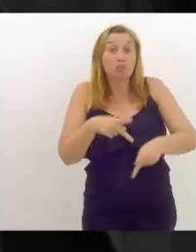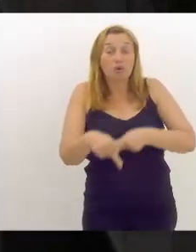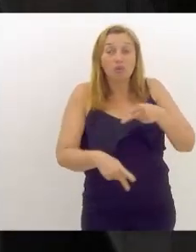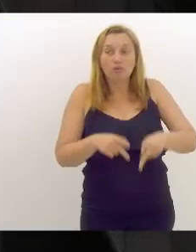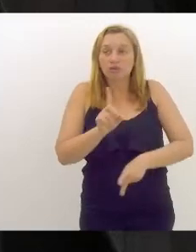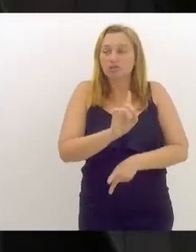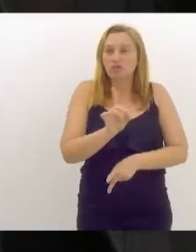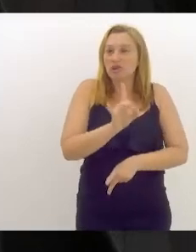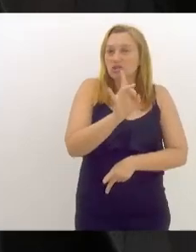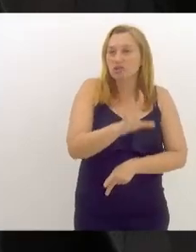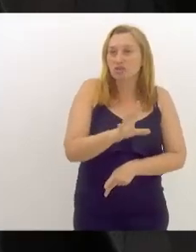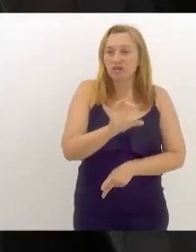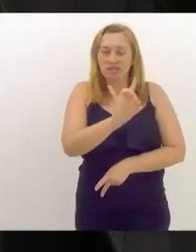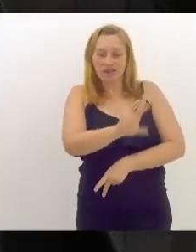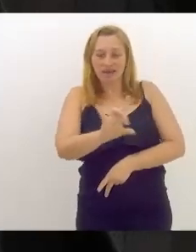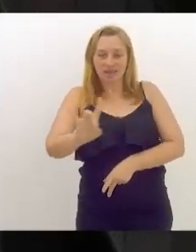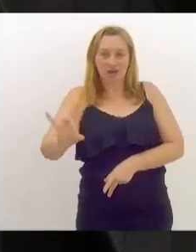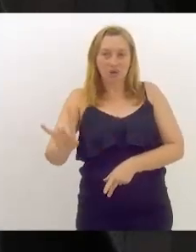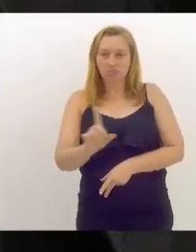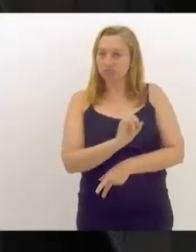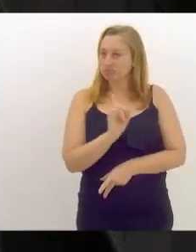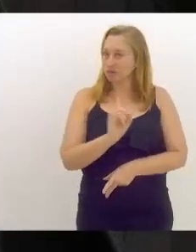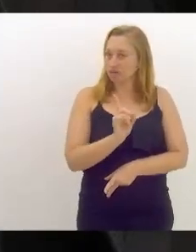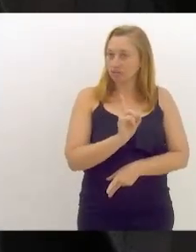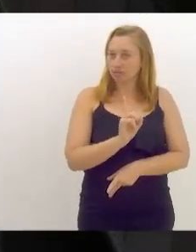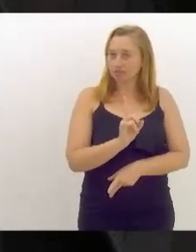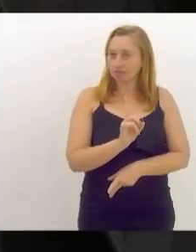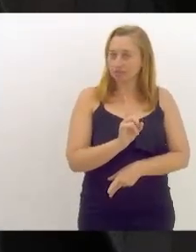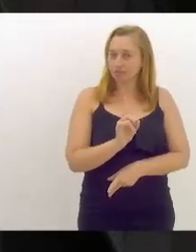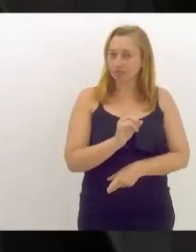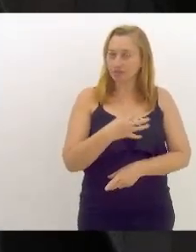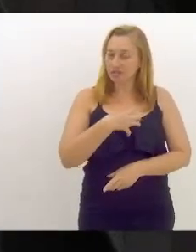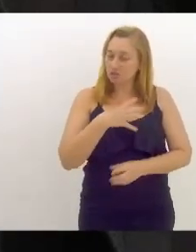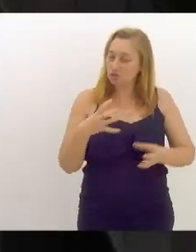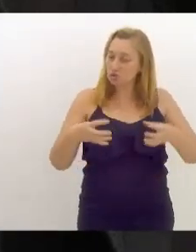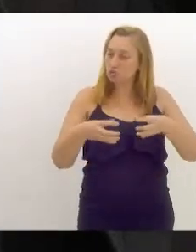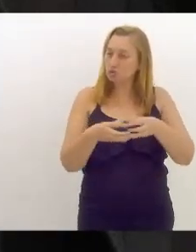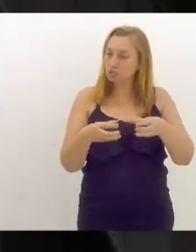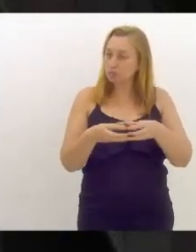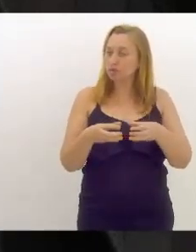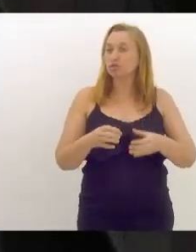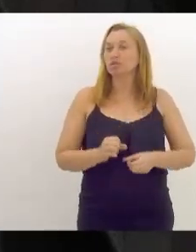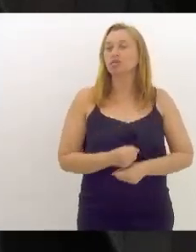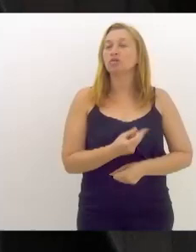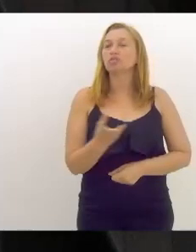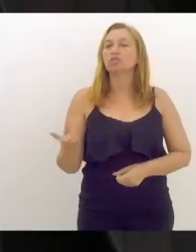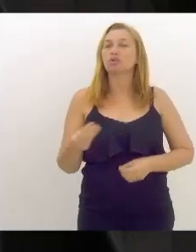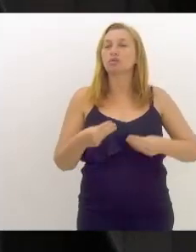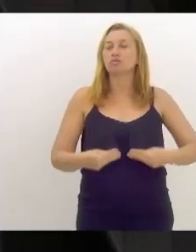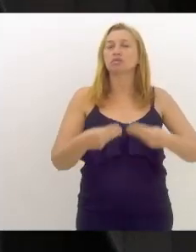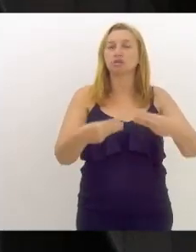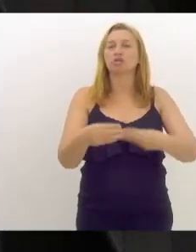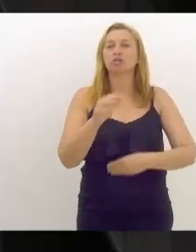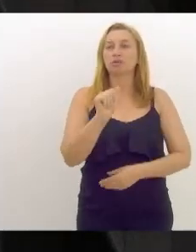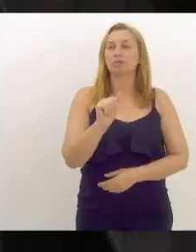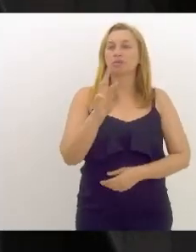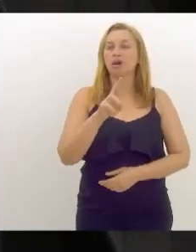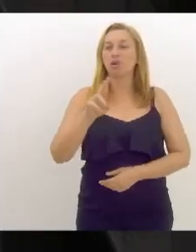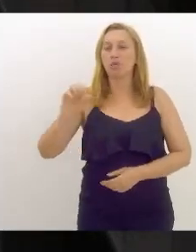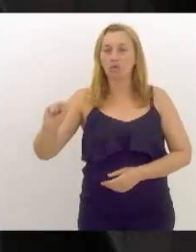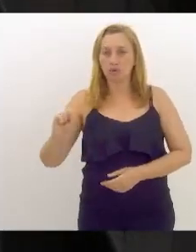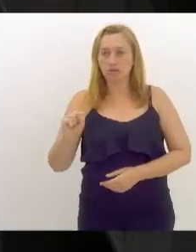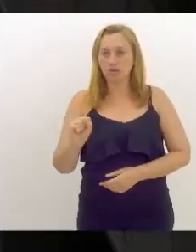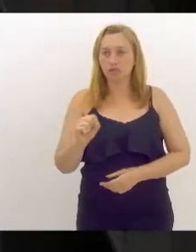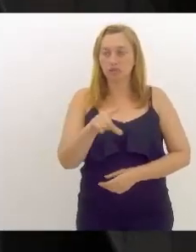vida só de cada um de nós, tem um sentido coletivo. Quando o ministro Barroso decidiu